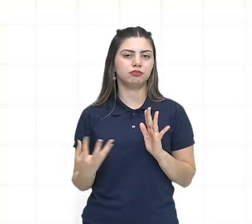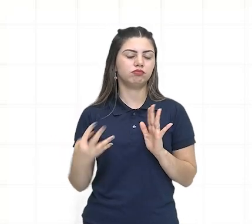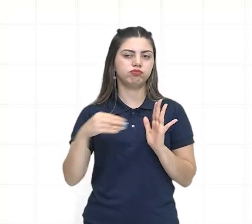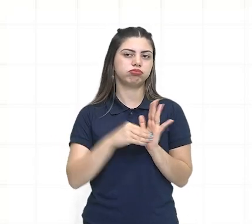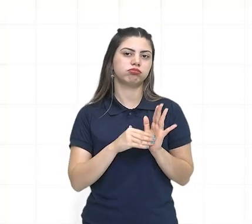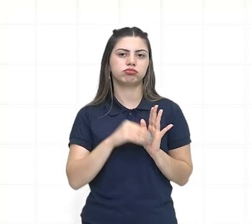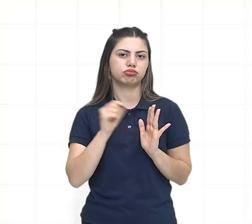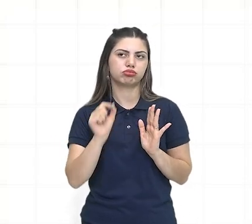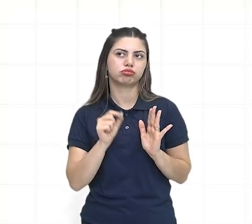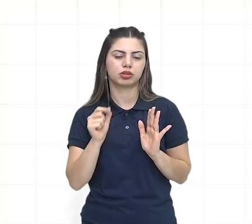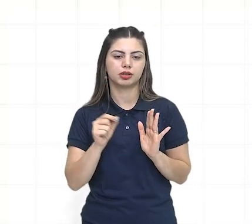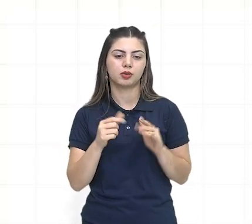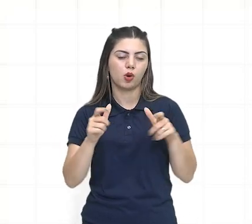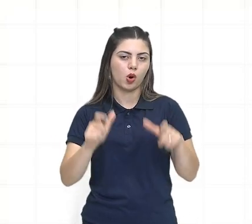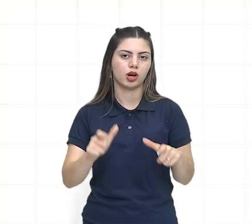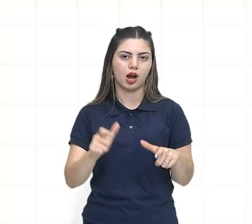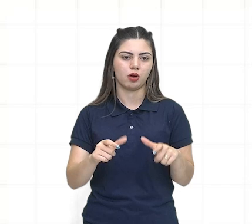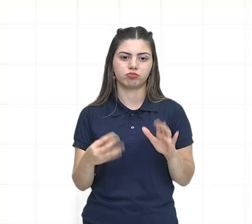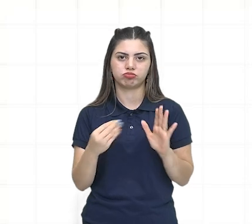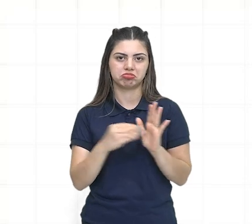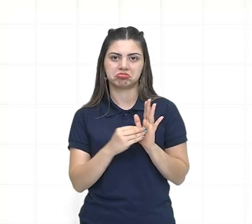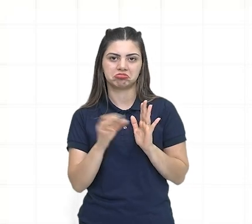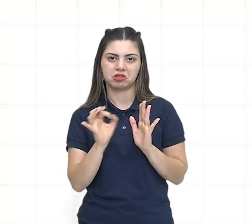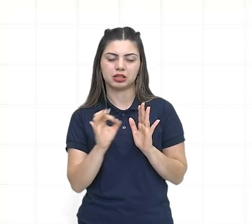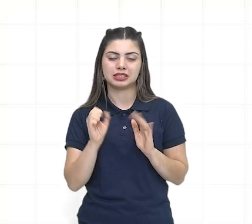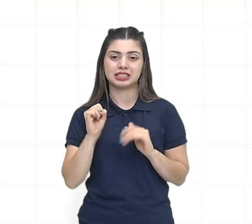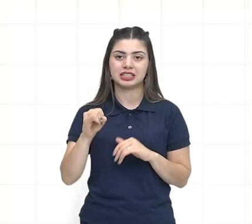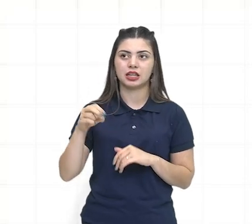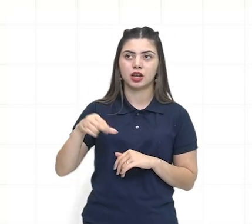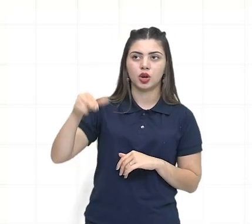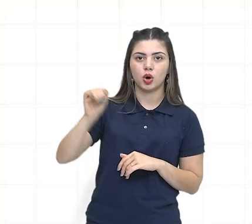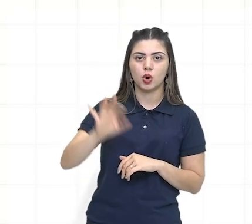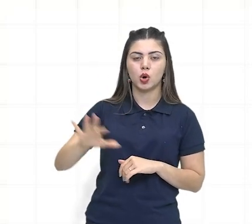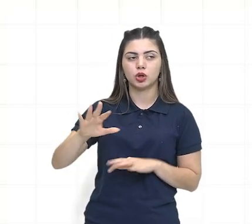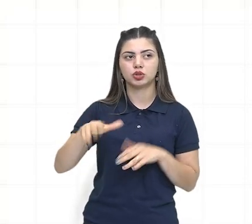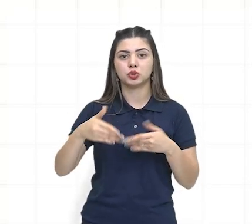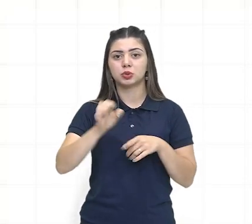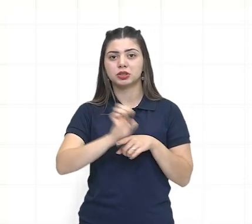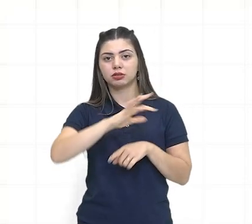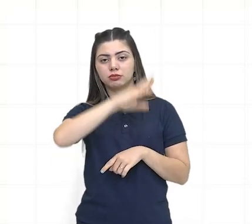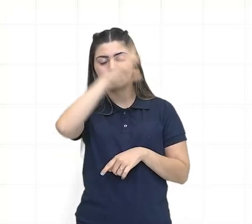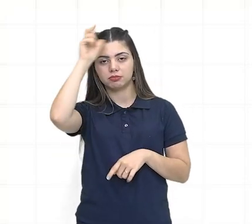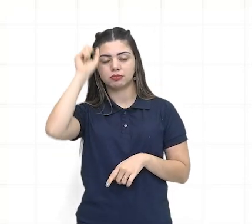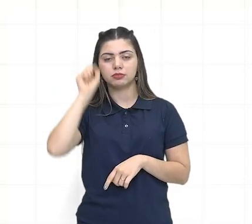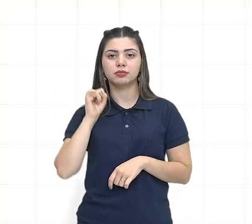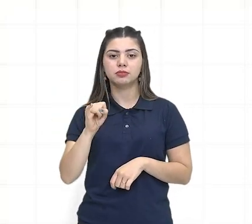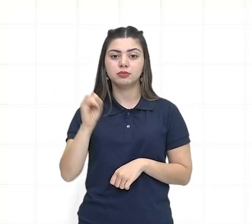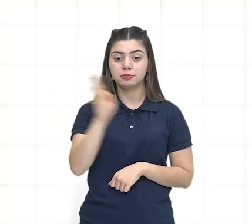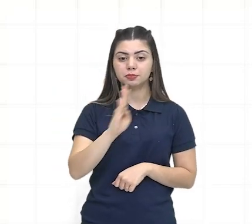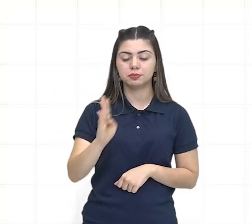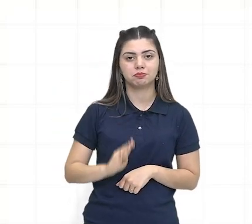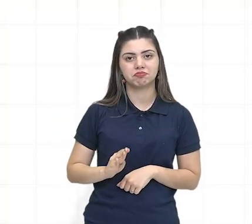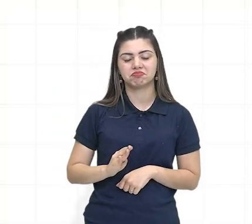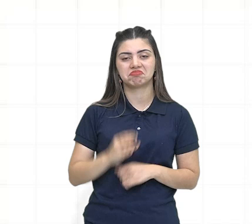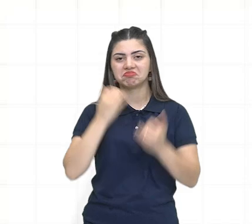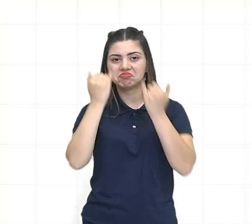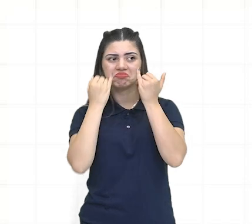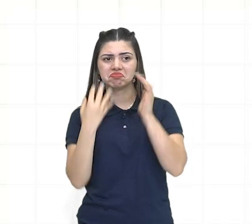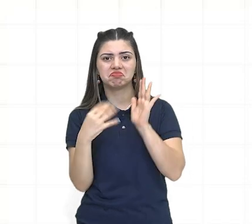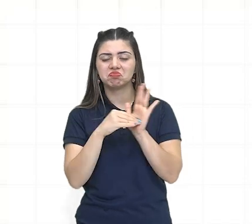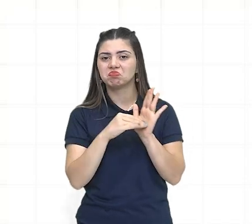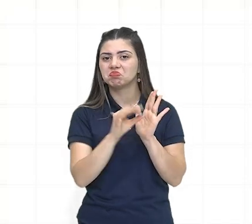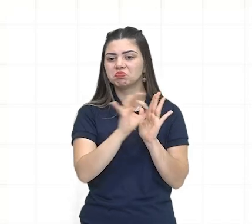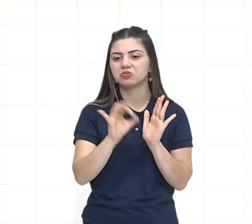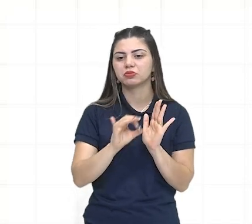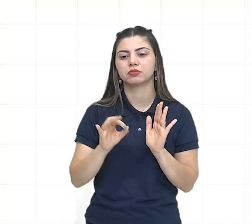especifiquei o local, né? Se é a região norte, se é o estado do Amazonas, se é o Brasil, tá? Essa informação nós não